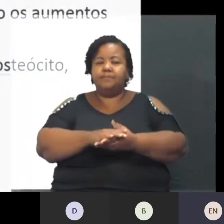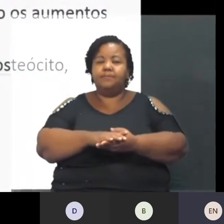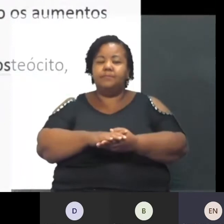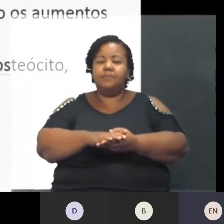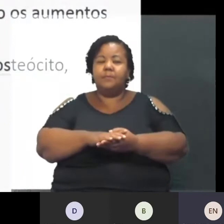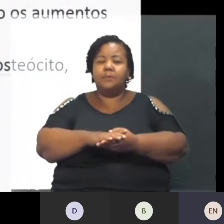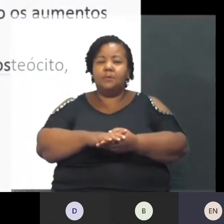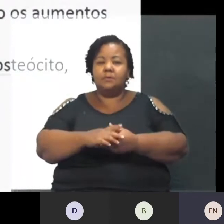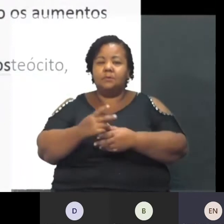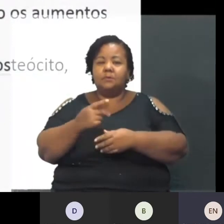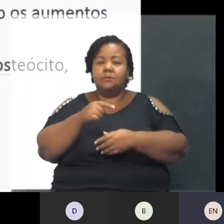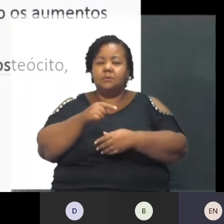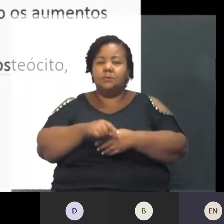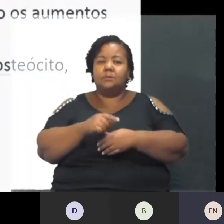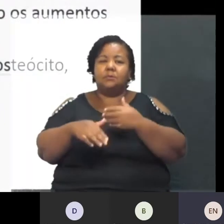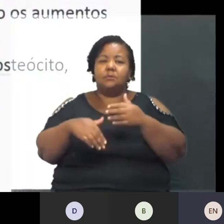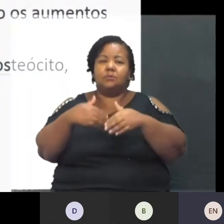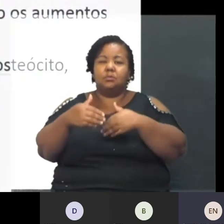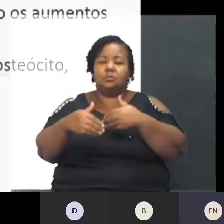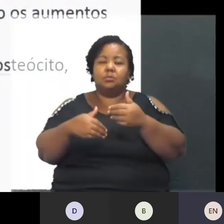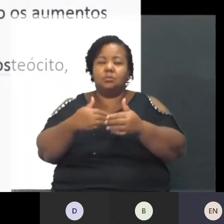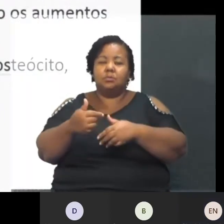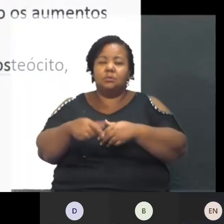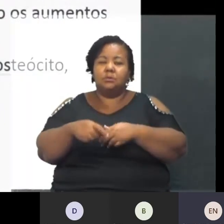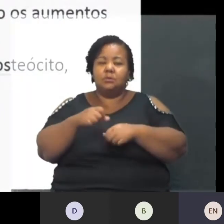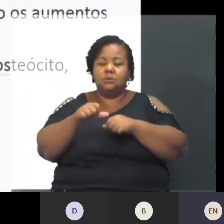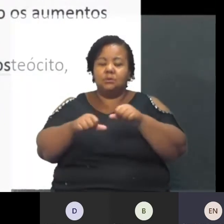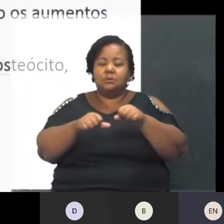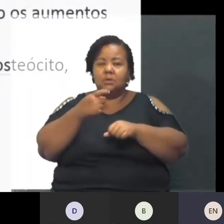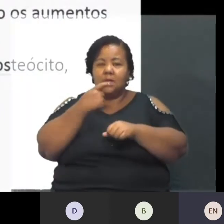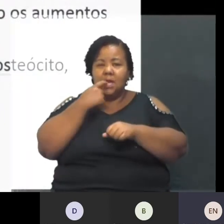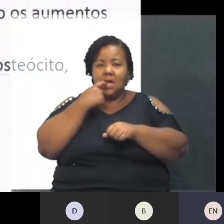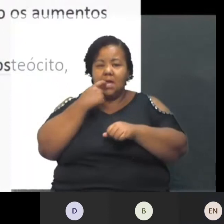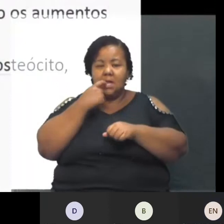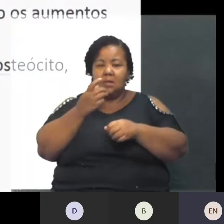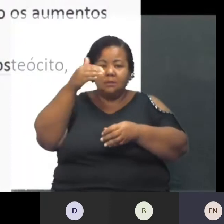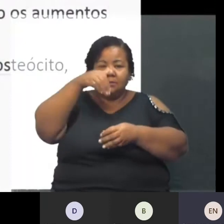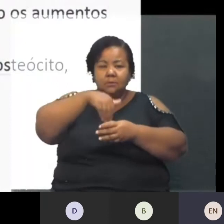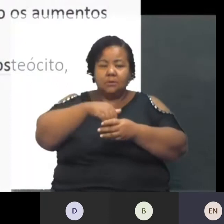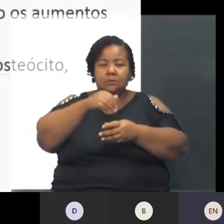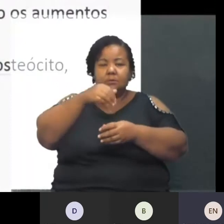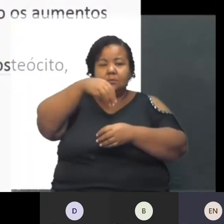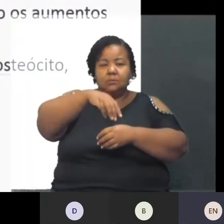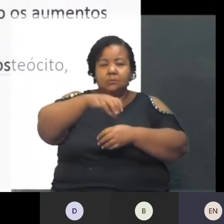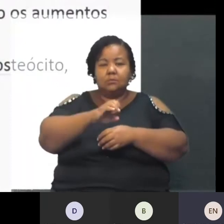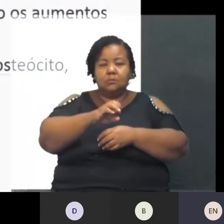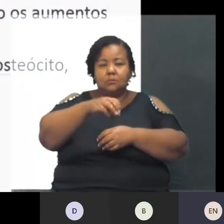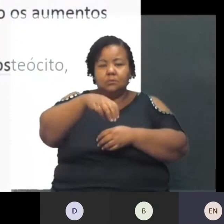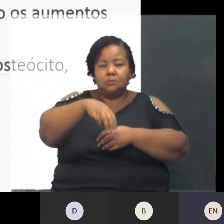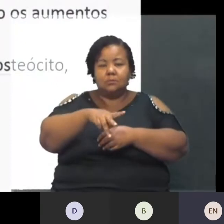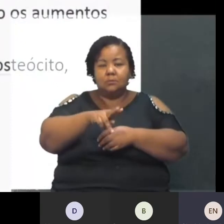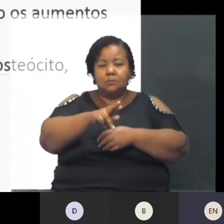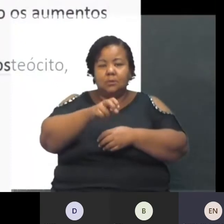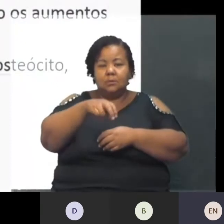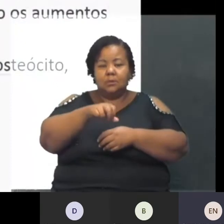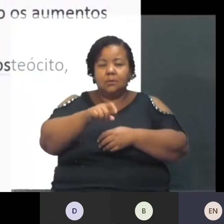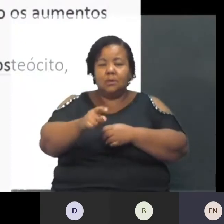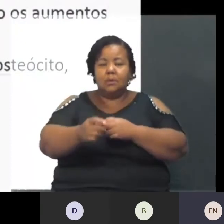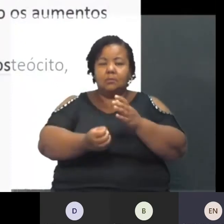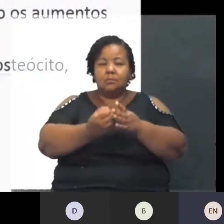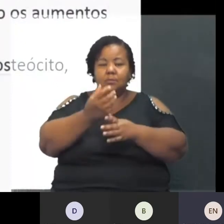ósseo. Esse processo de ossificação intramembranosa é um processo de formação dos ossos do